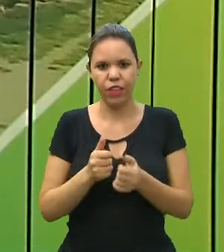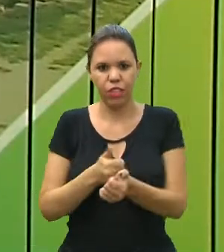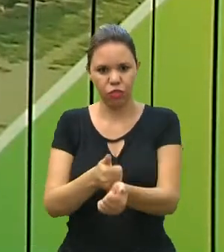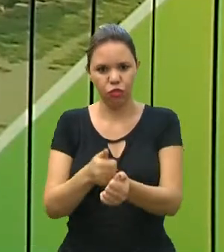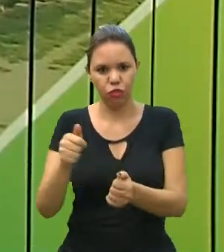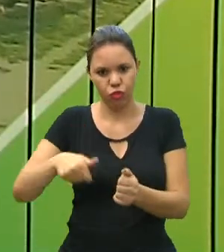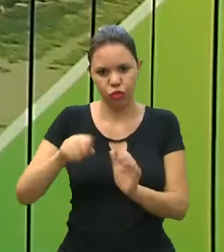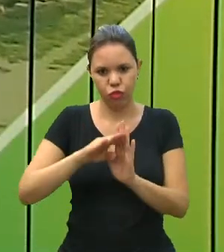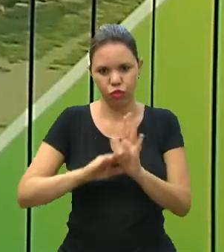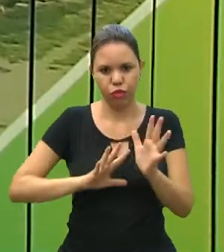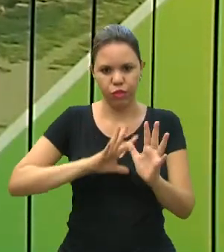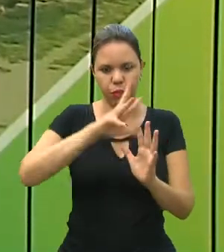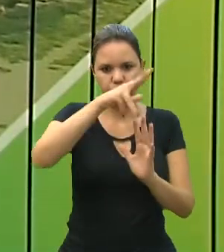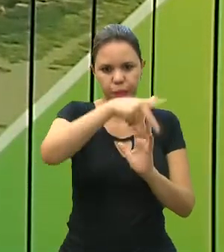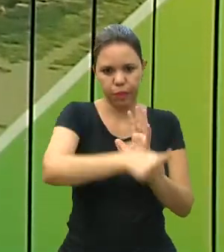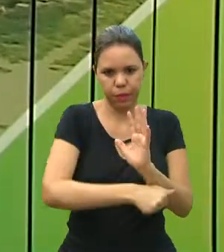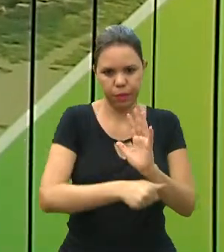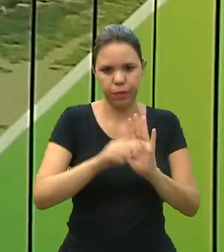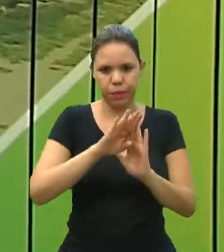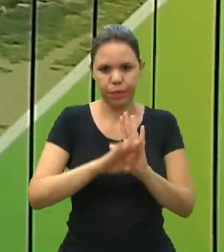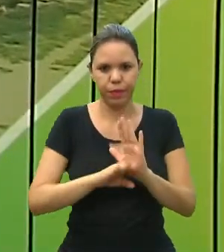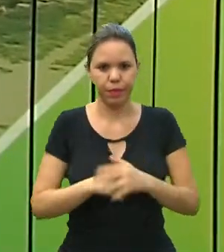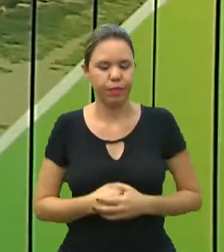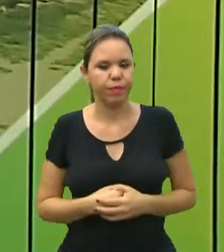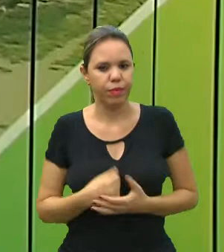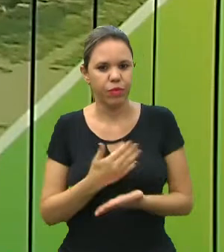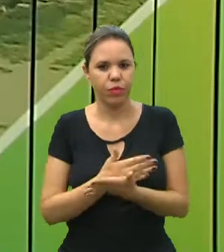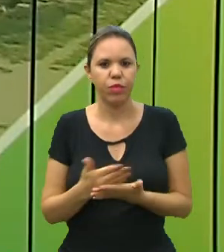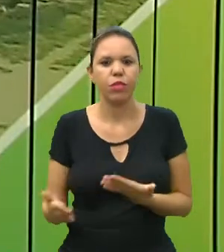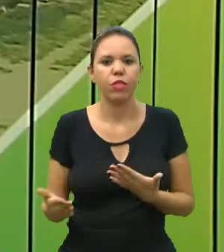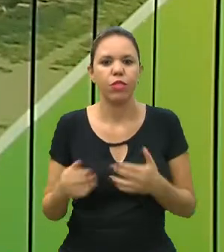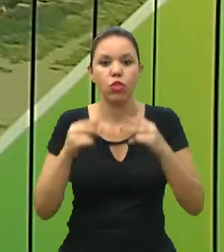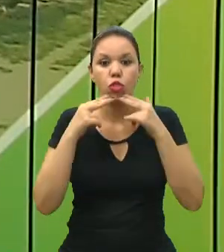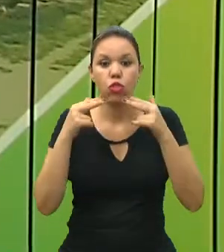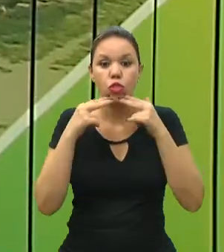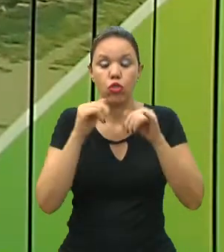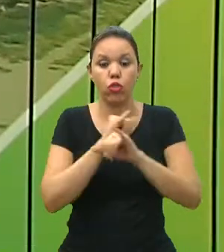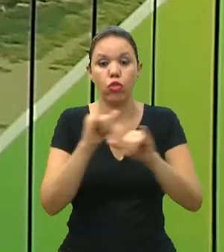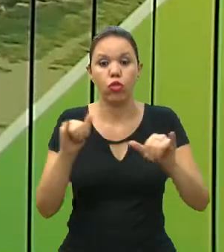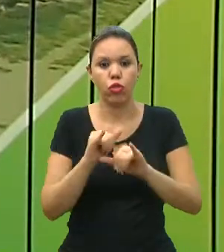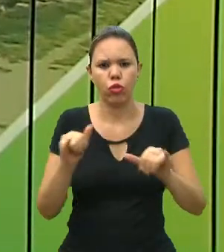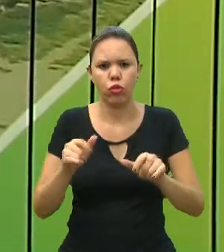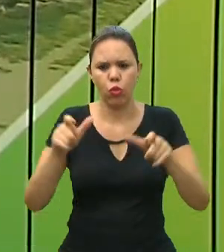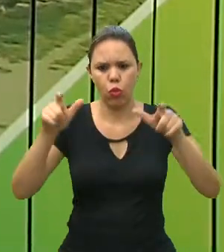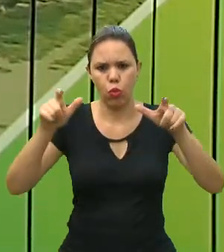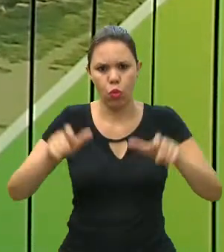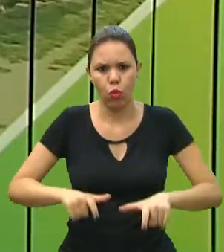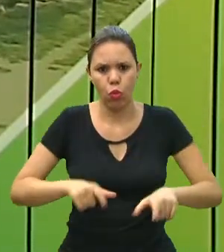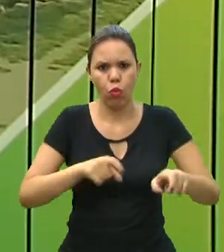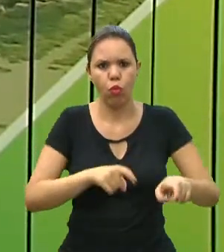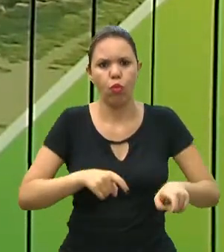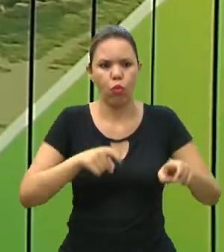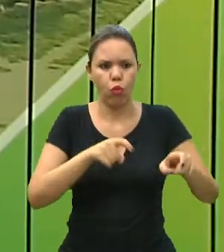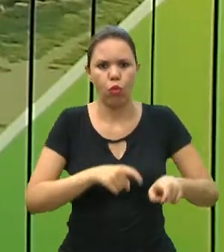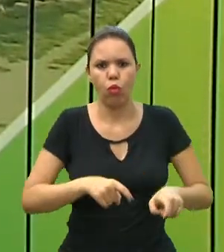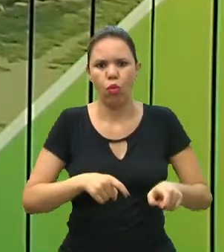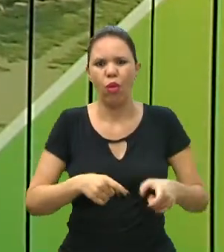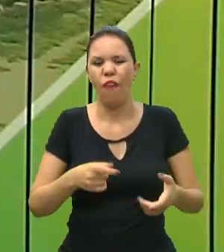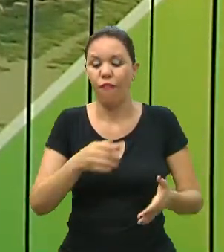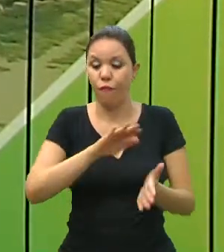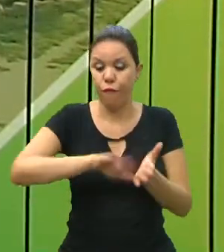te faço companhia no Giro Ambiental. A gente começa com a notícia de um garimpo ilegal em